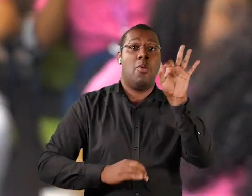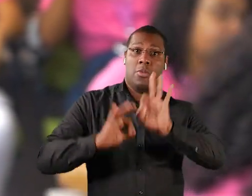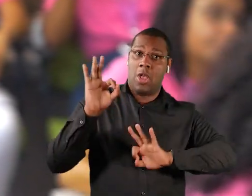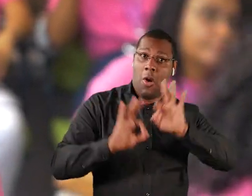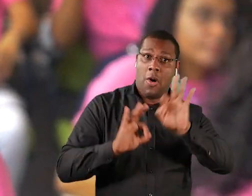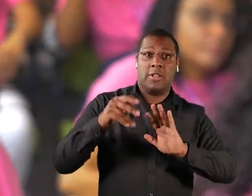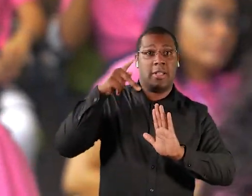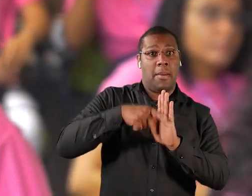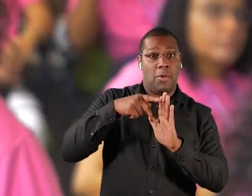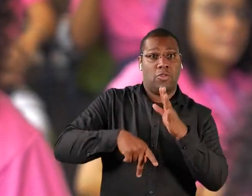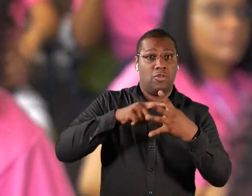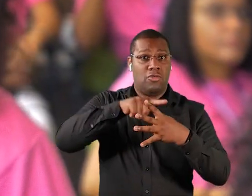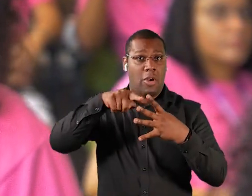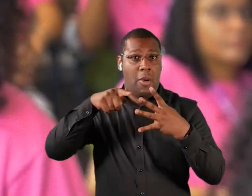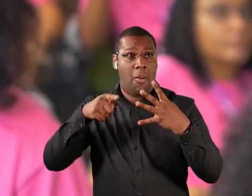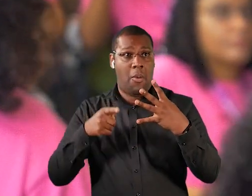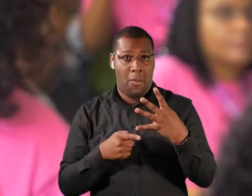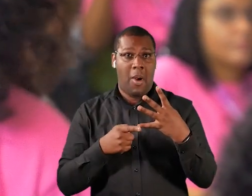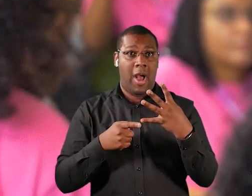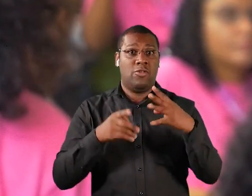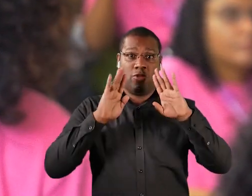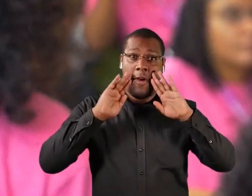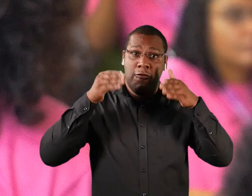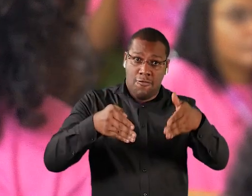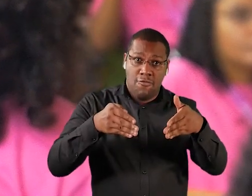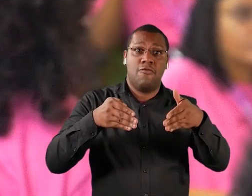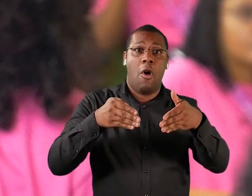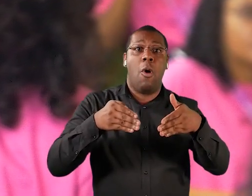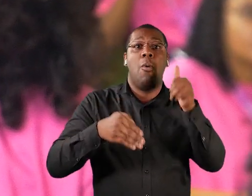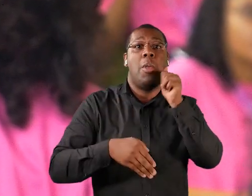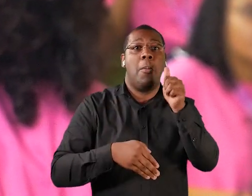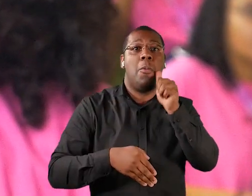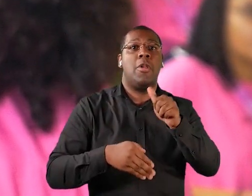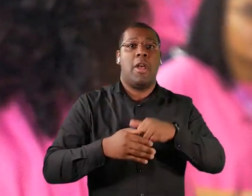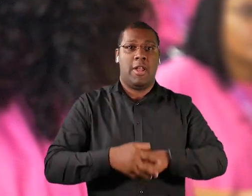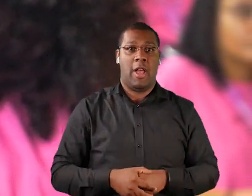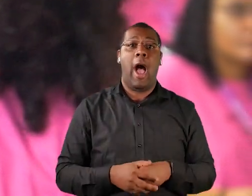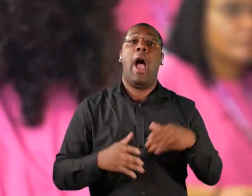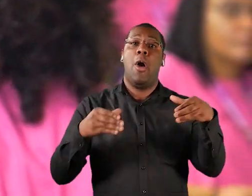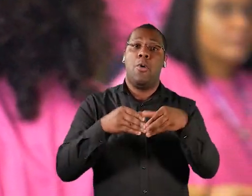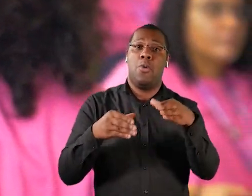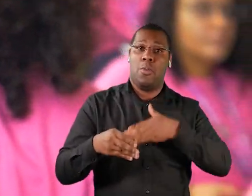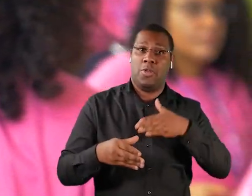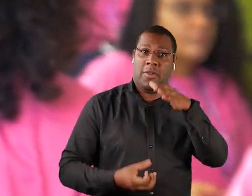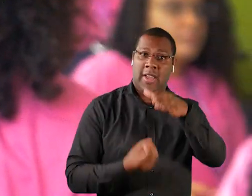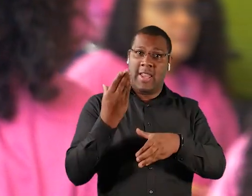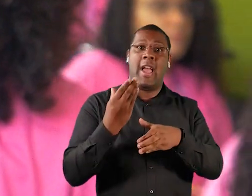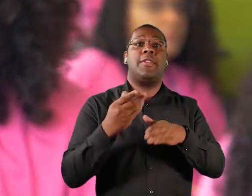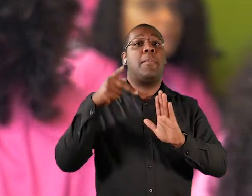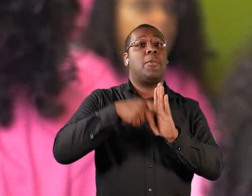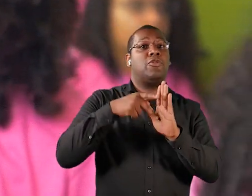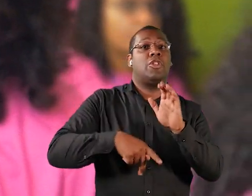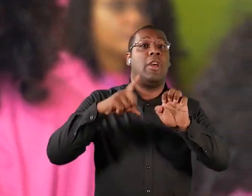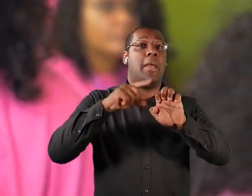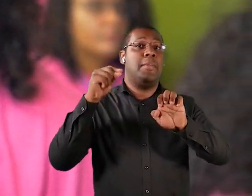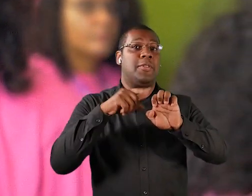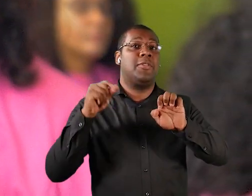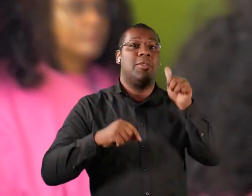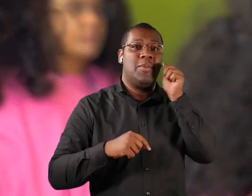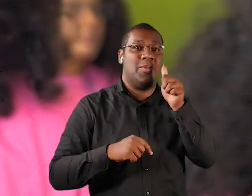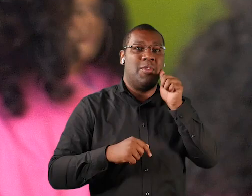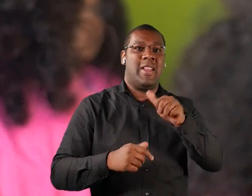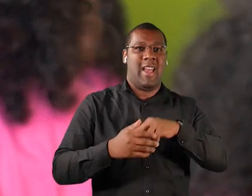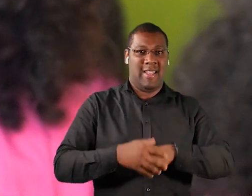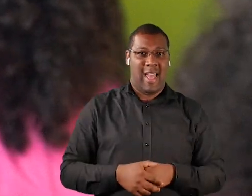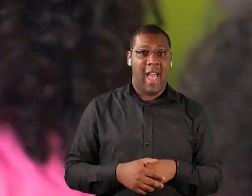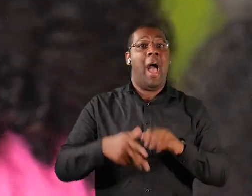projeto com 4 temas geradores, que era mais focado sobre as mulheres, né? E aí o meu grupo desenvolveu um projeto sobre empreendedorismo feminino. Só que a